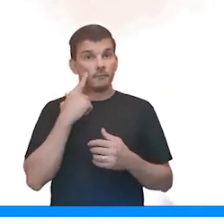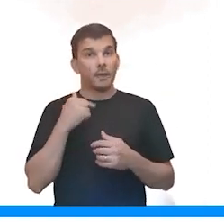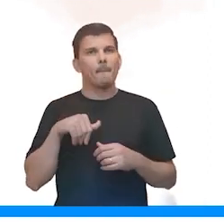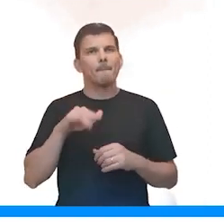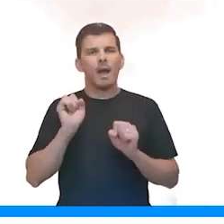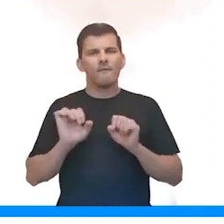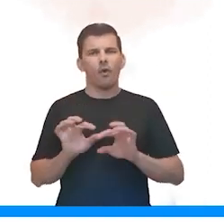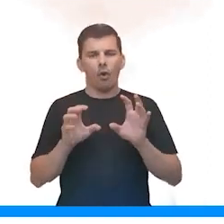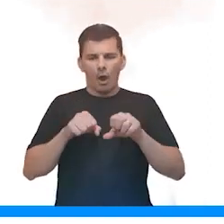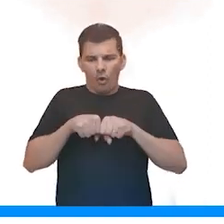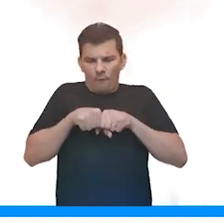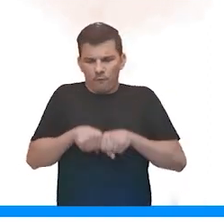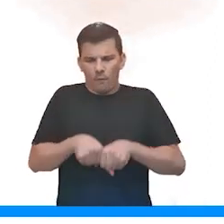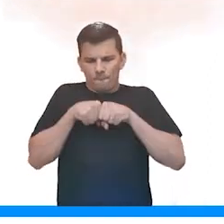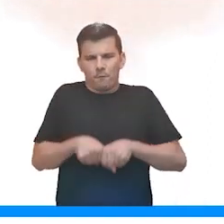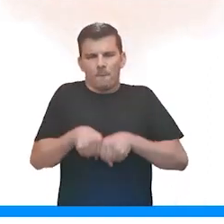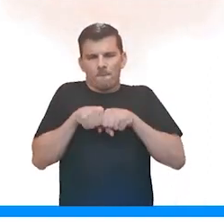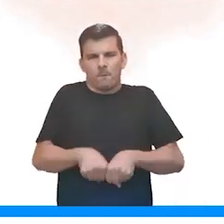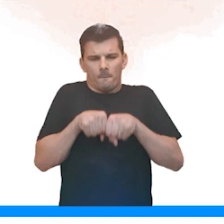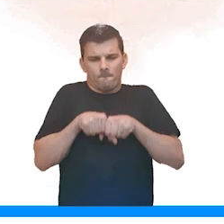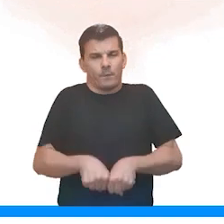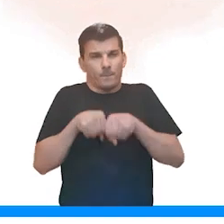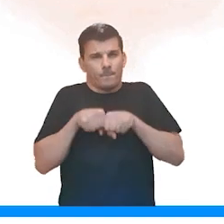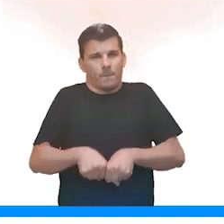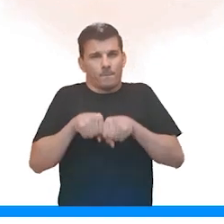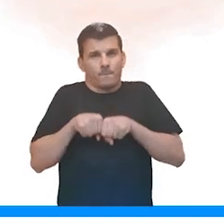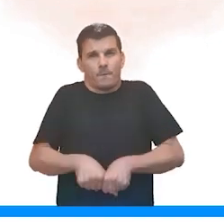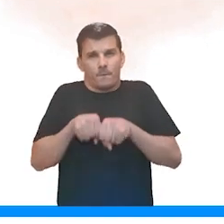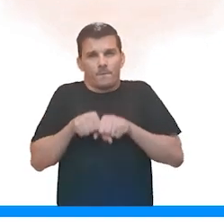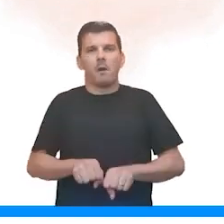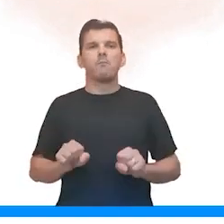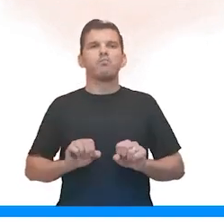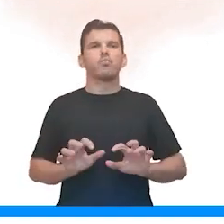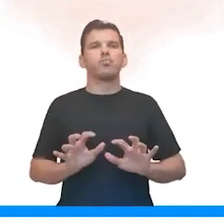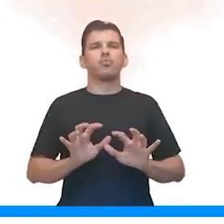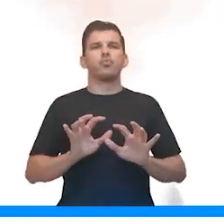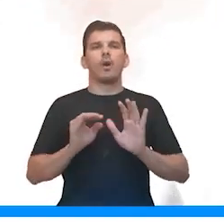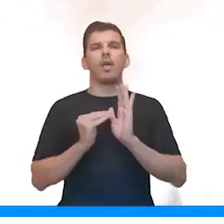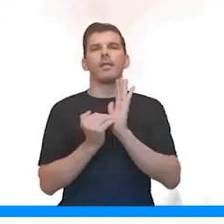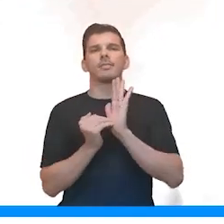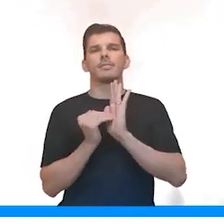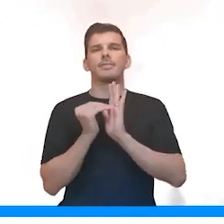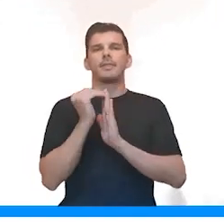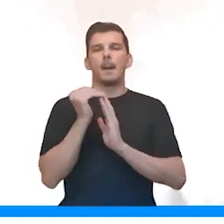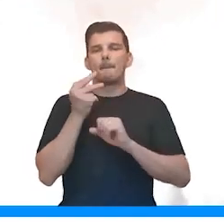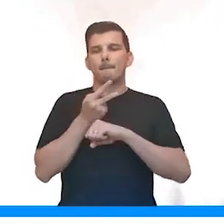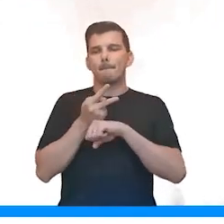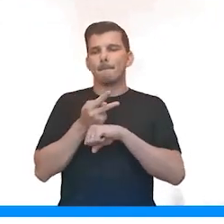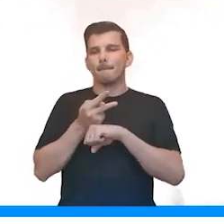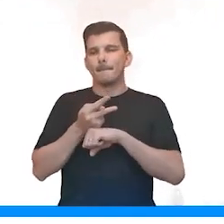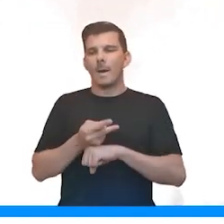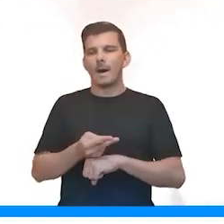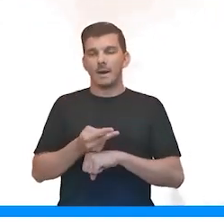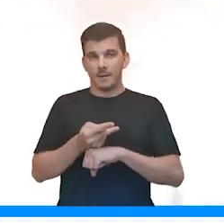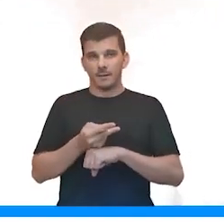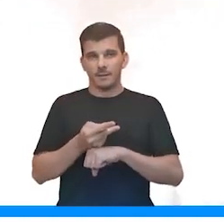é que aumenta a pressão do gás, galera? Eu forneço mais gás. Então vou fornecer mais gás para o ambiente, ó, vou aumentar a